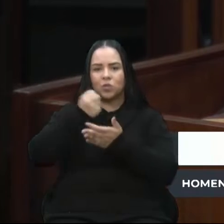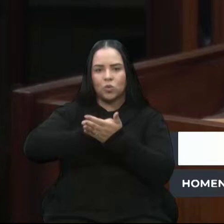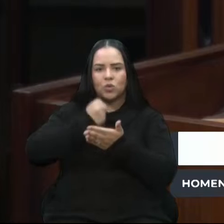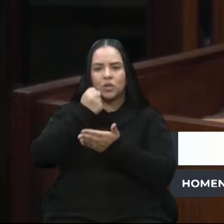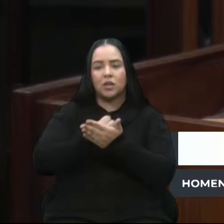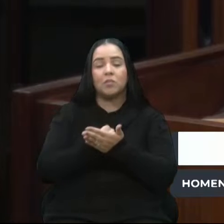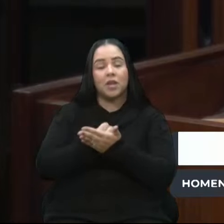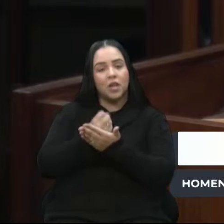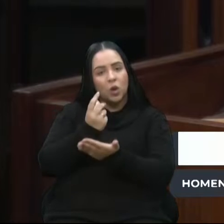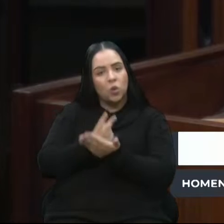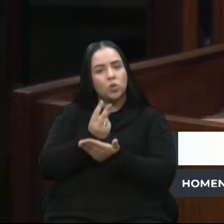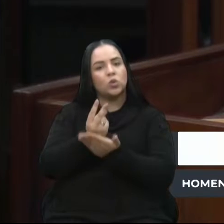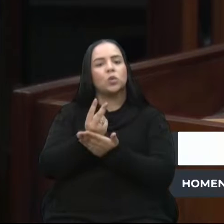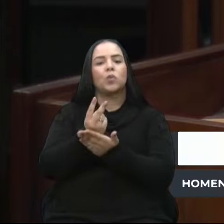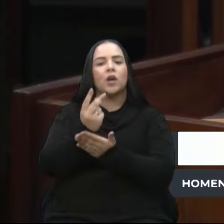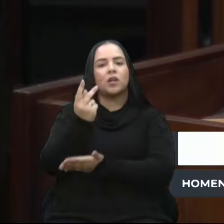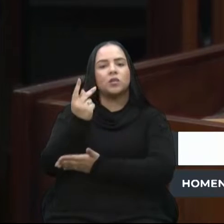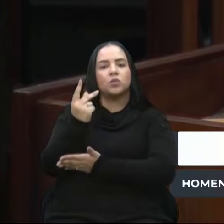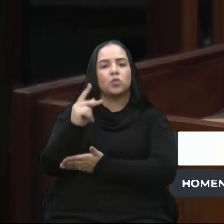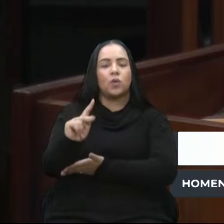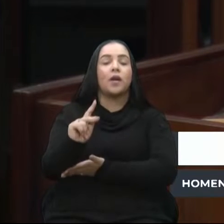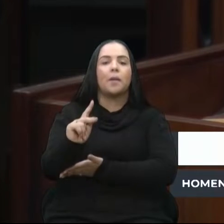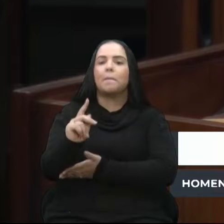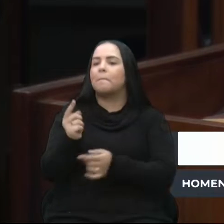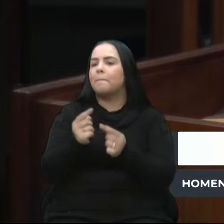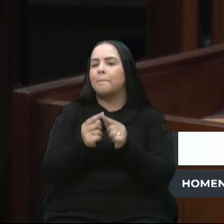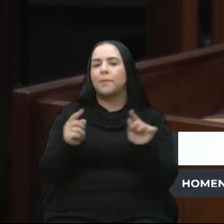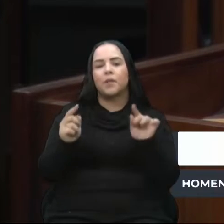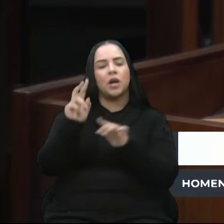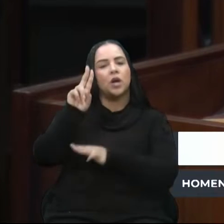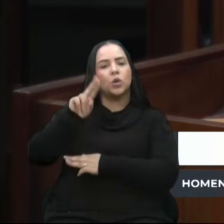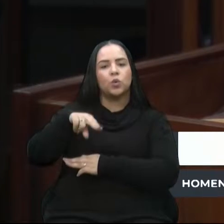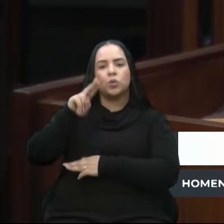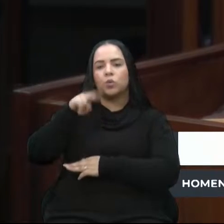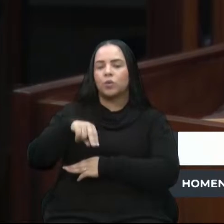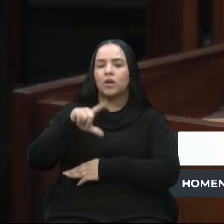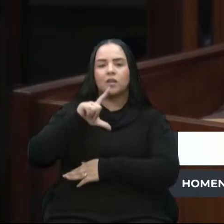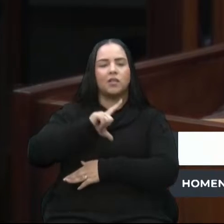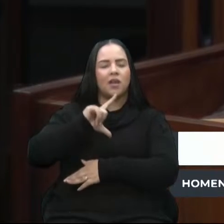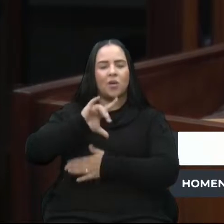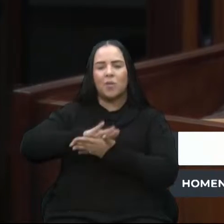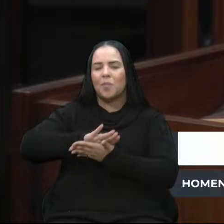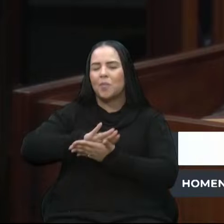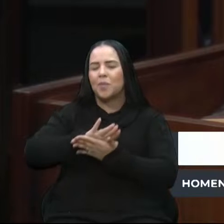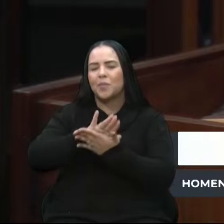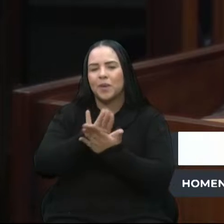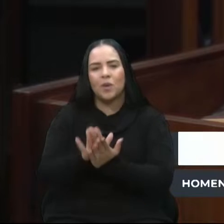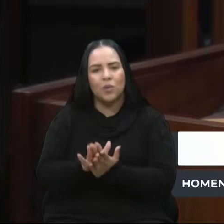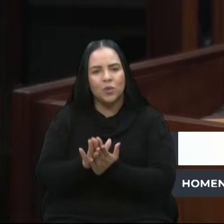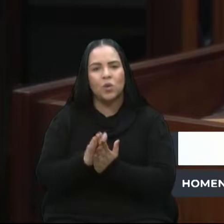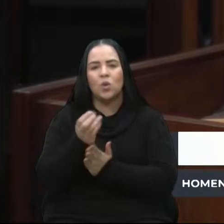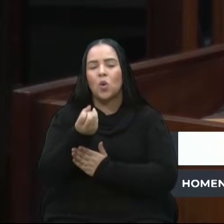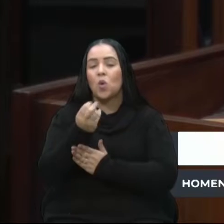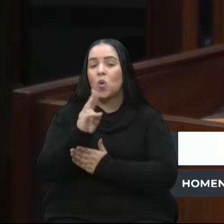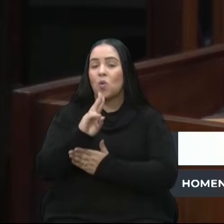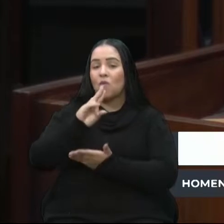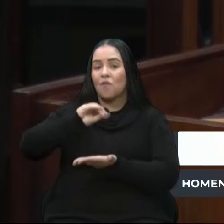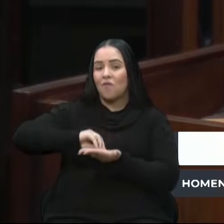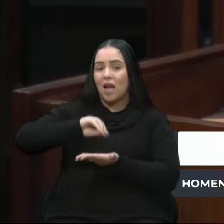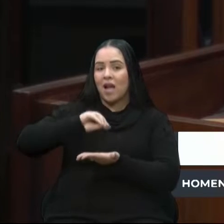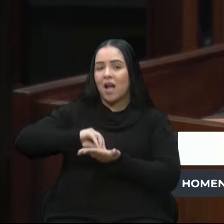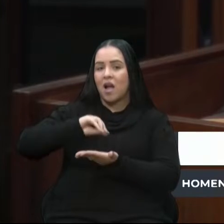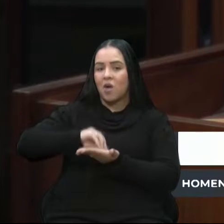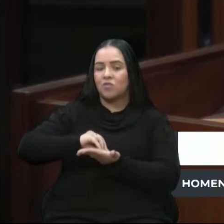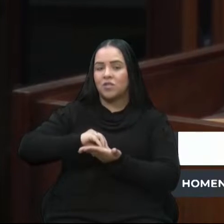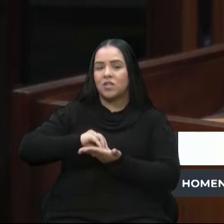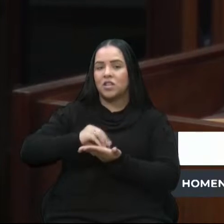nunca que caia em preconceitos ou na falta de convivência